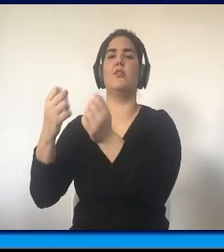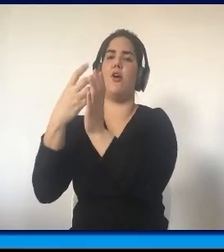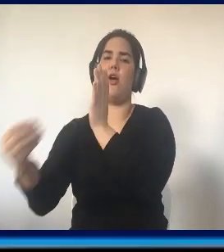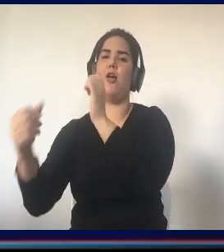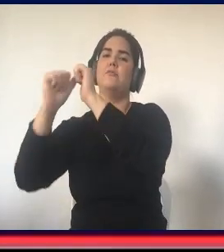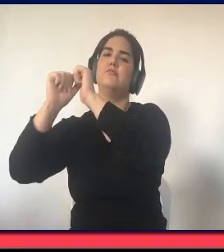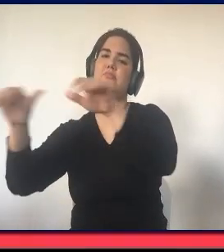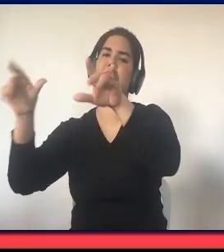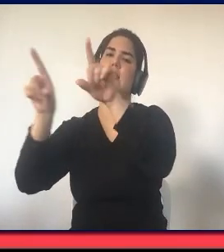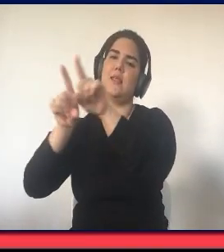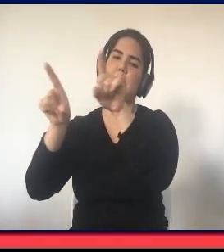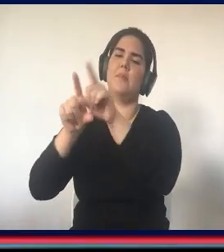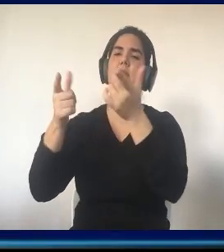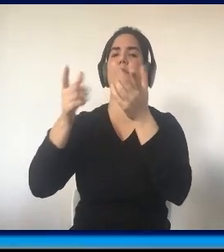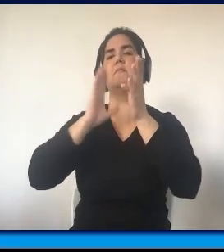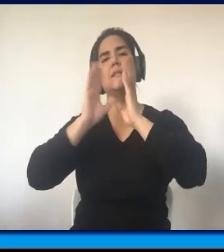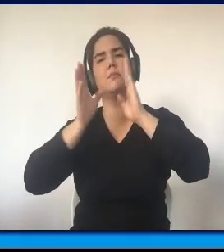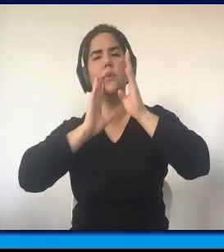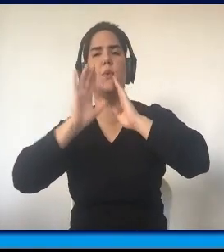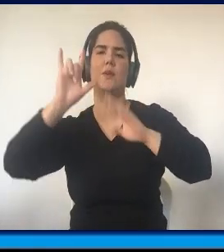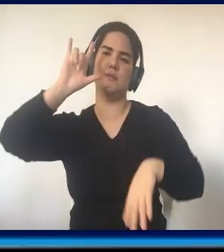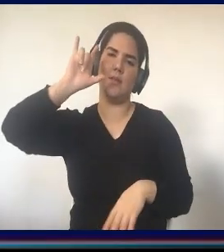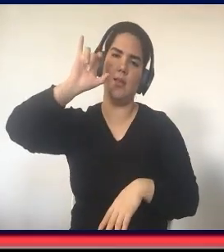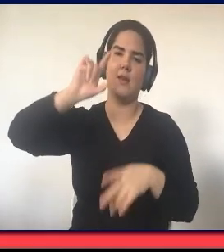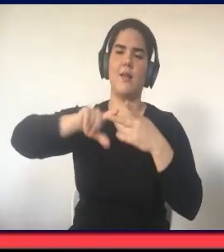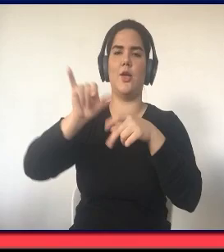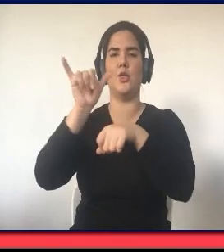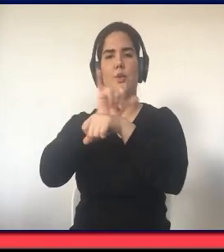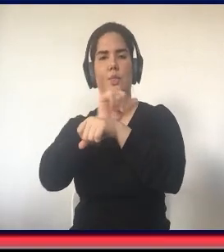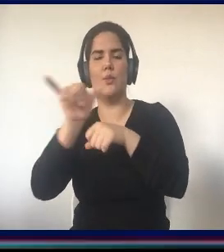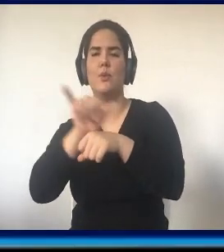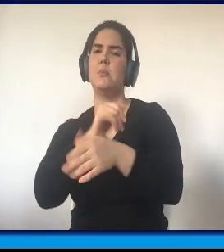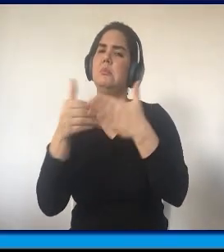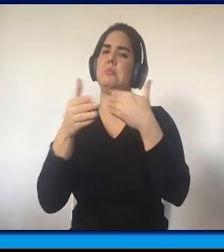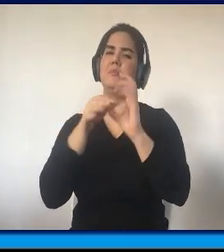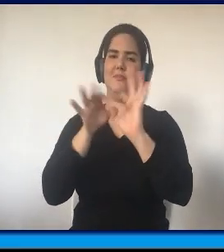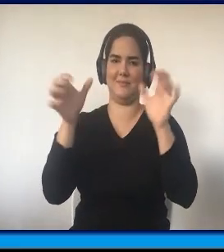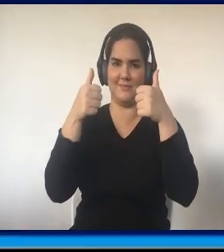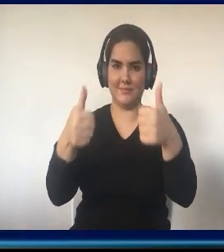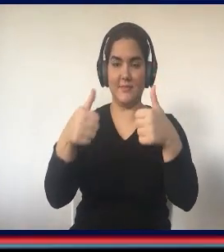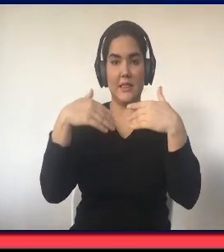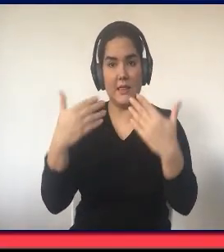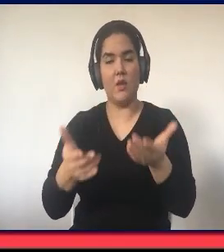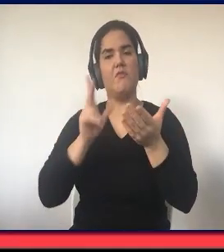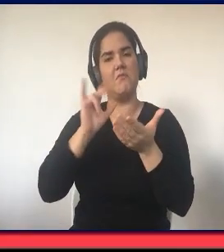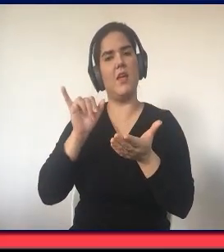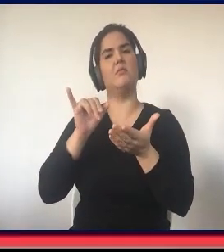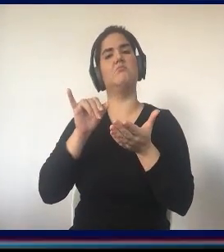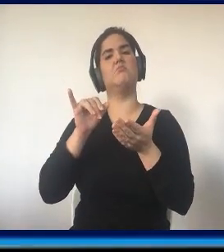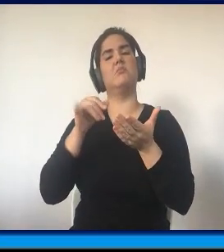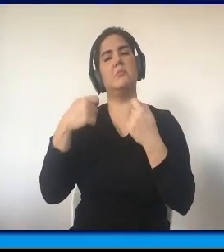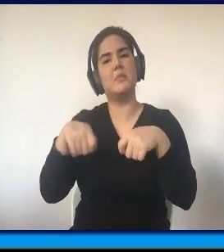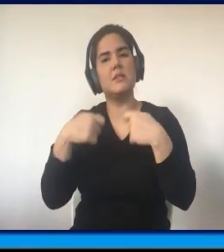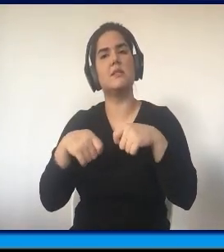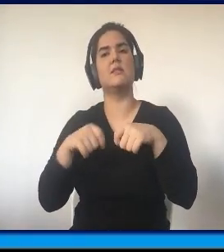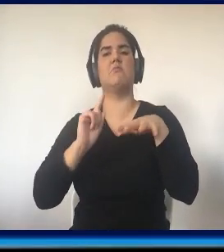Facebook, no Instagram, no YouTube, onde quer que seja, tá bom? Então vamos fomentar isso, incluir as pessoas. Pensar na recreação do futuro